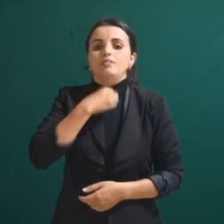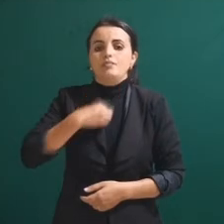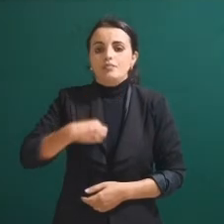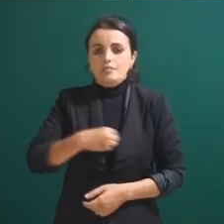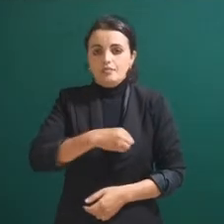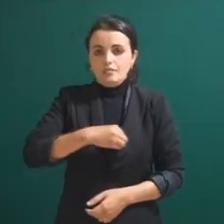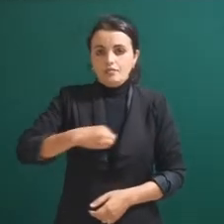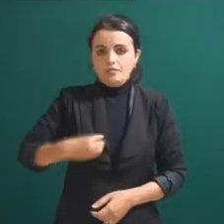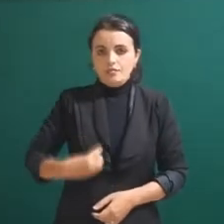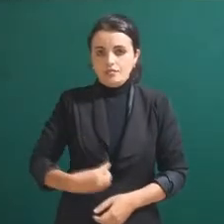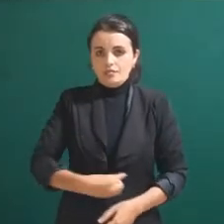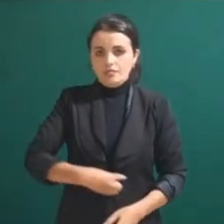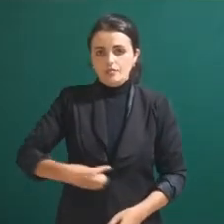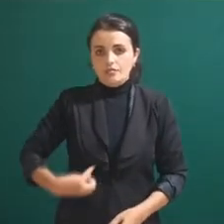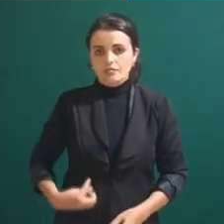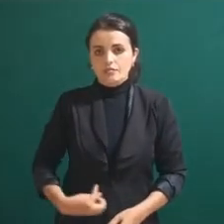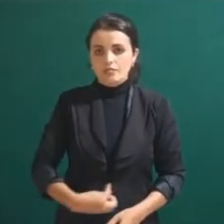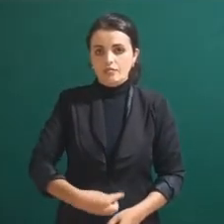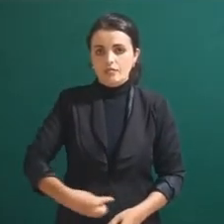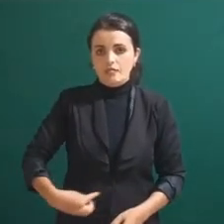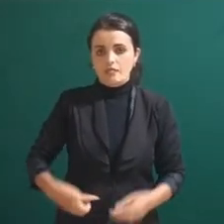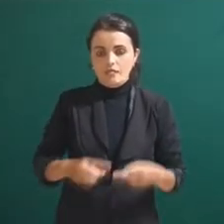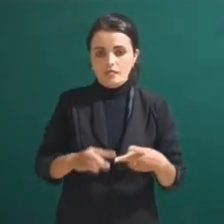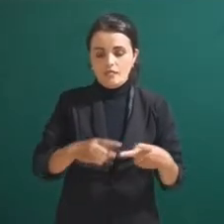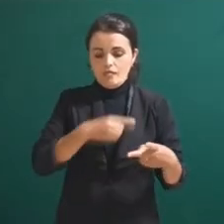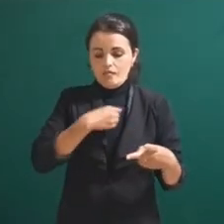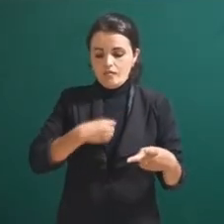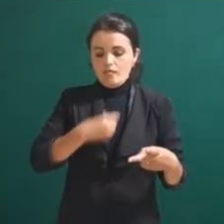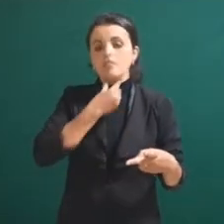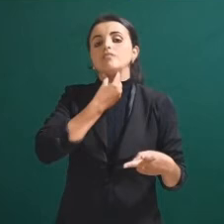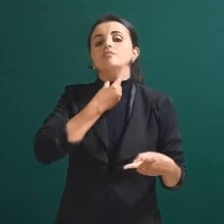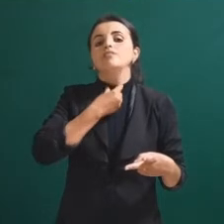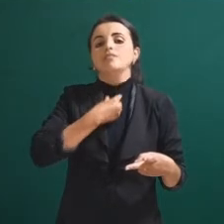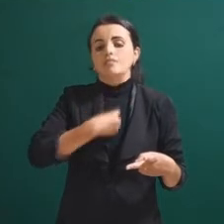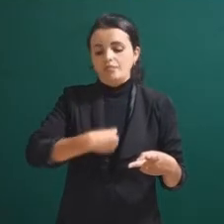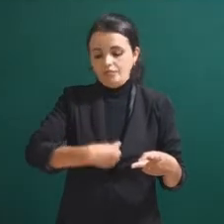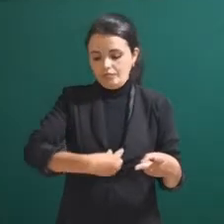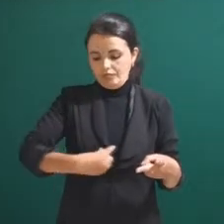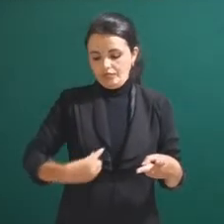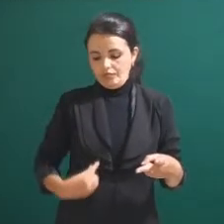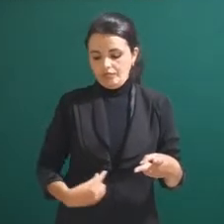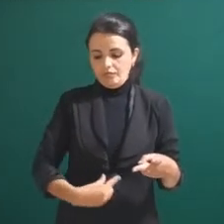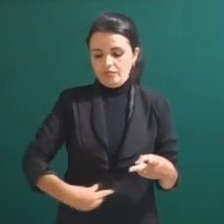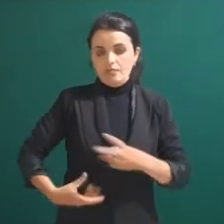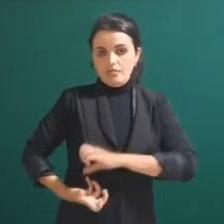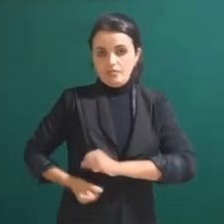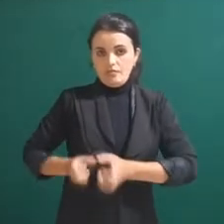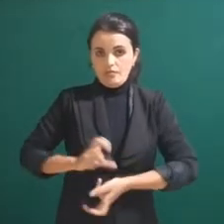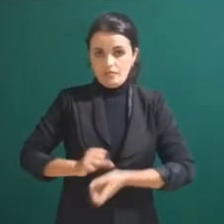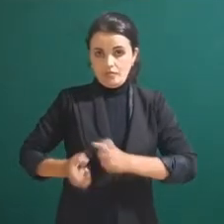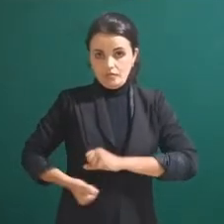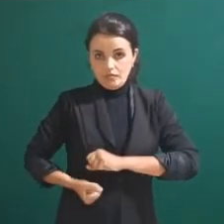é o nosso intestino delgado e nosso intestino grosso. Então aqui a gente tem o intestino delgado, onde os